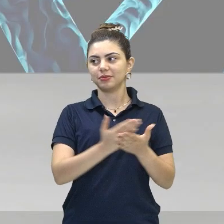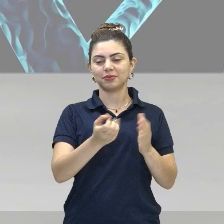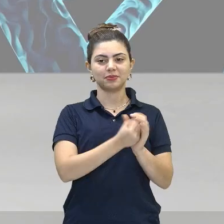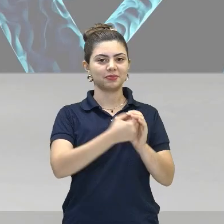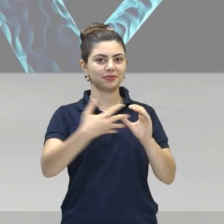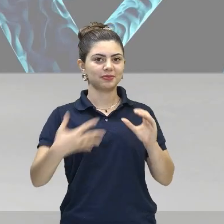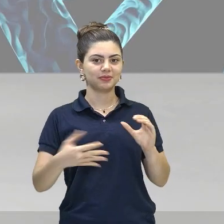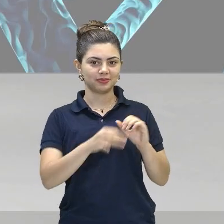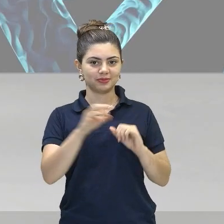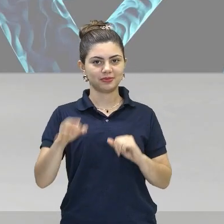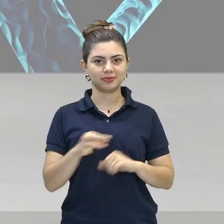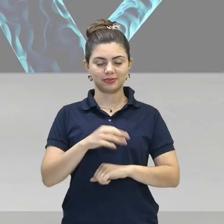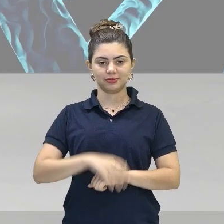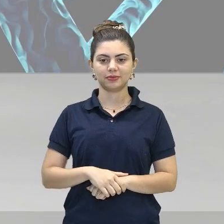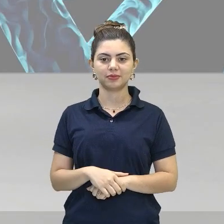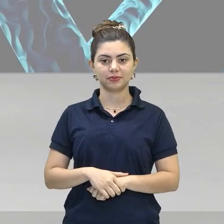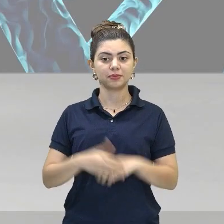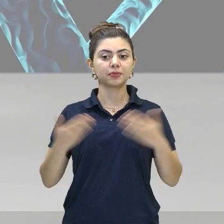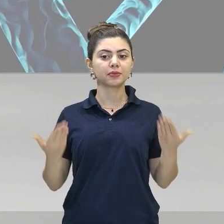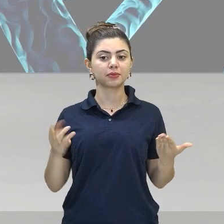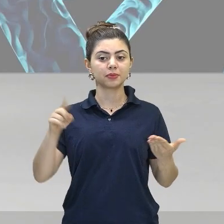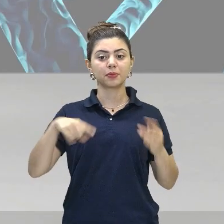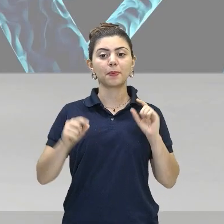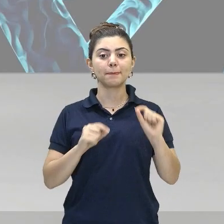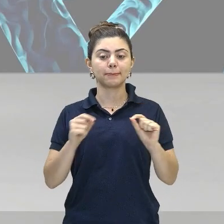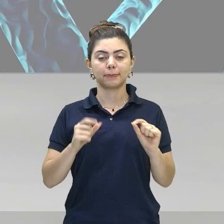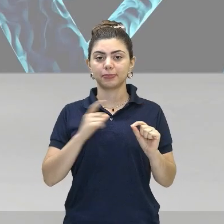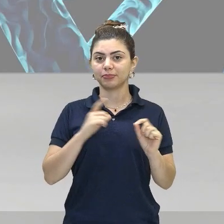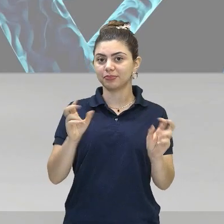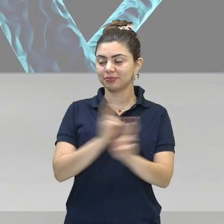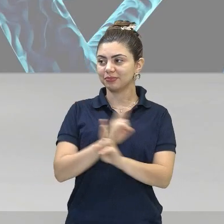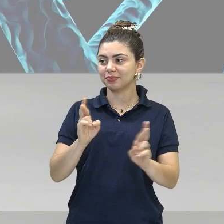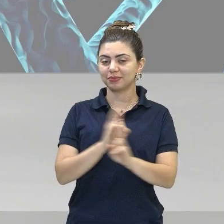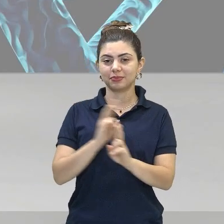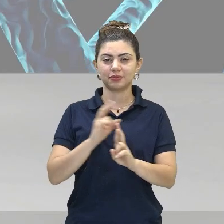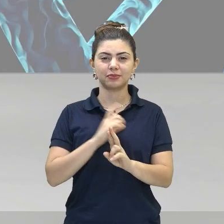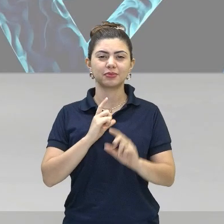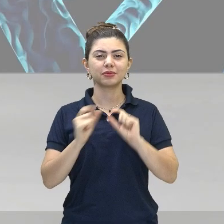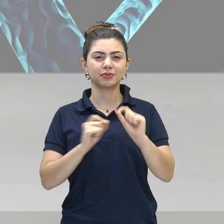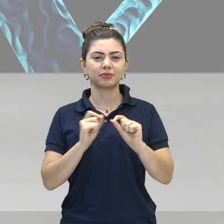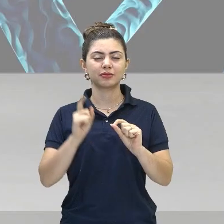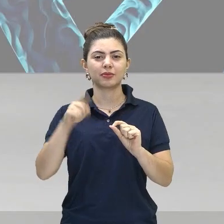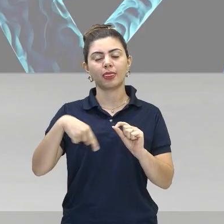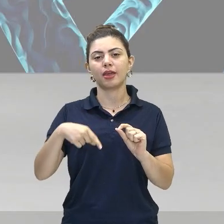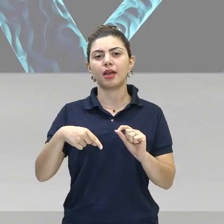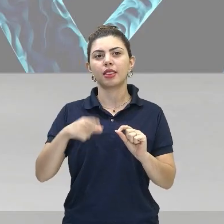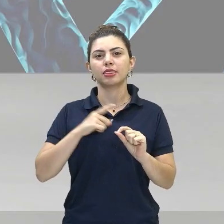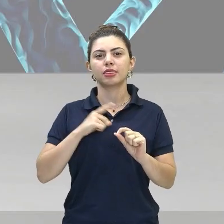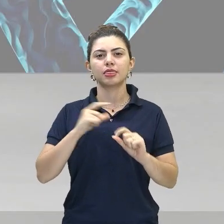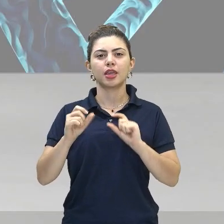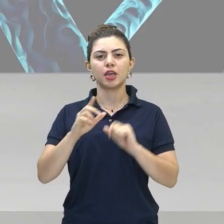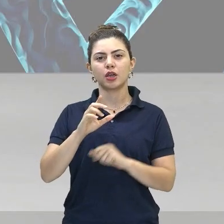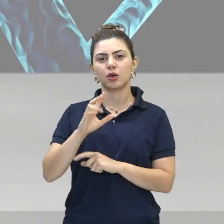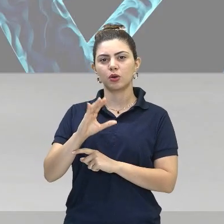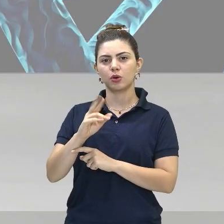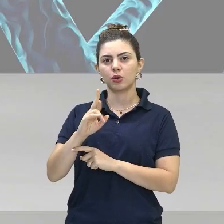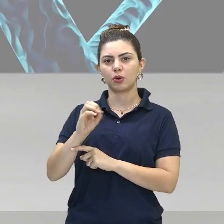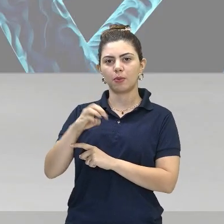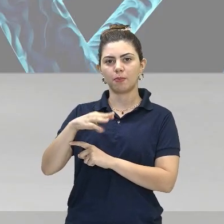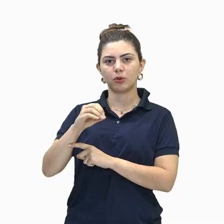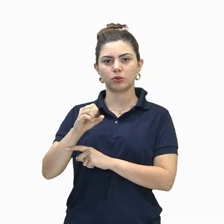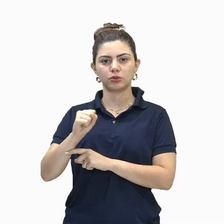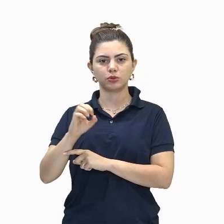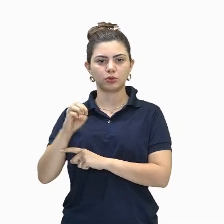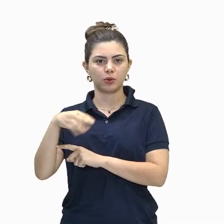aí autossômicas, que são aquelas que não estão relacionadas aos cromossomos sexuais, e vamos fazer a leitura desses heredogramas